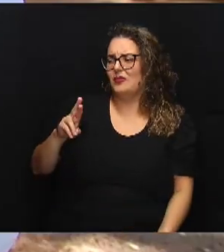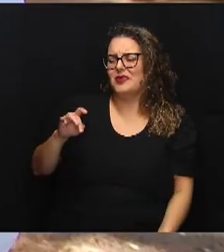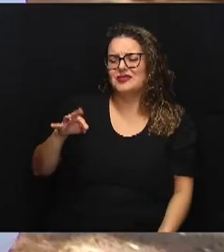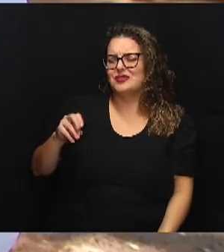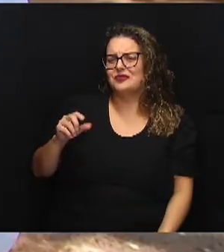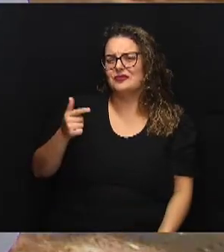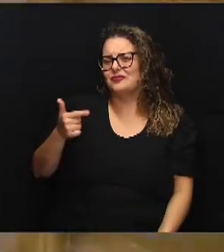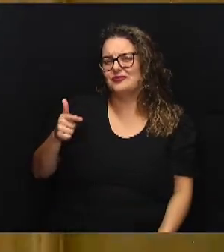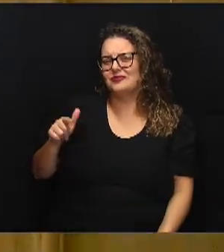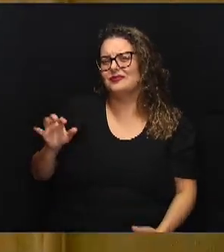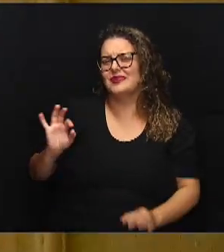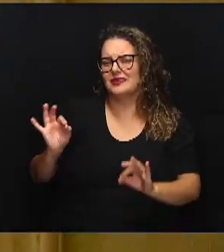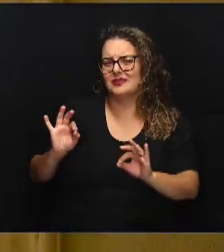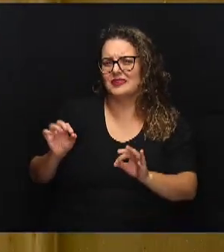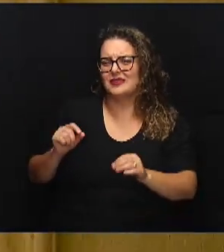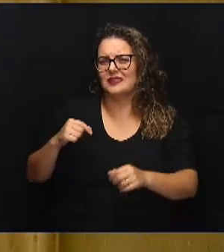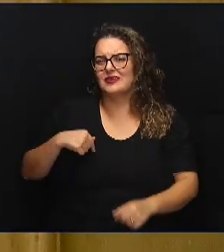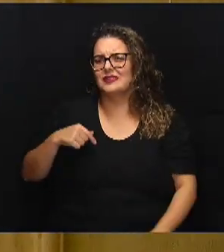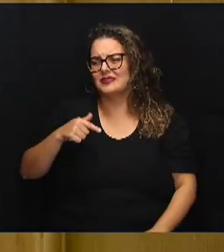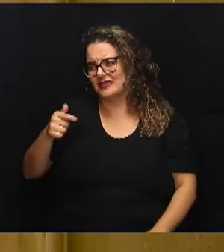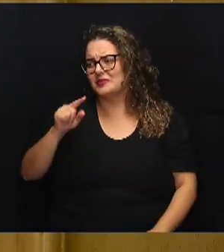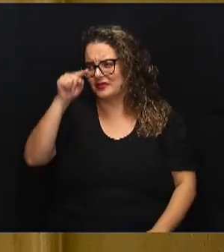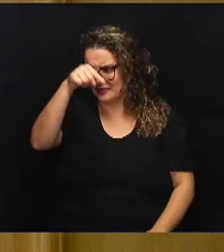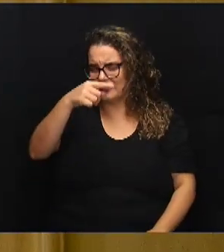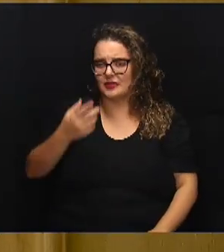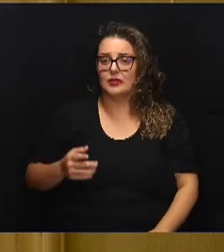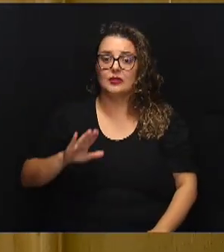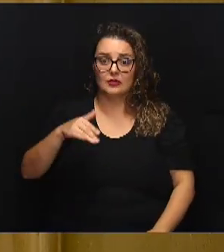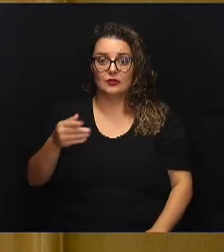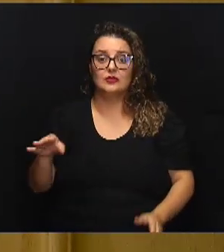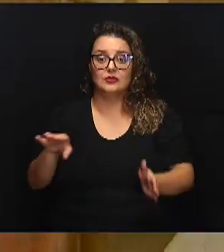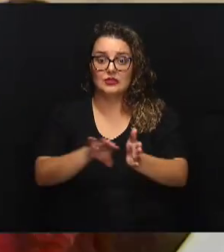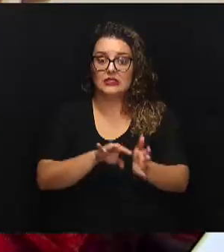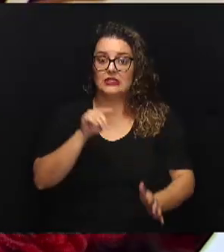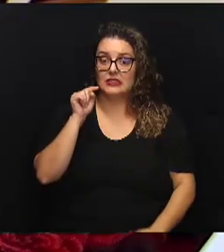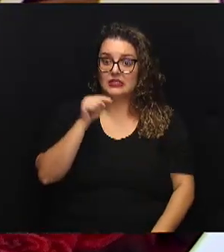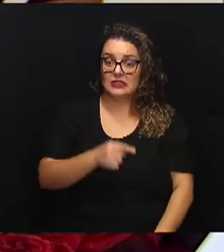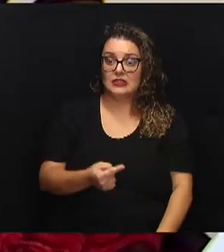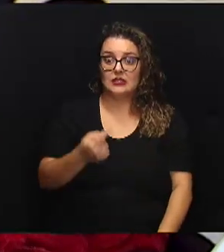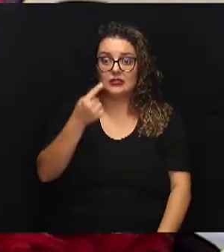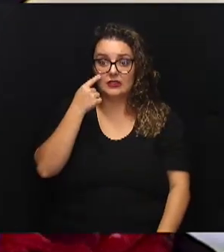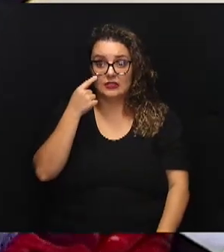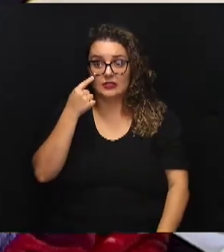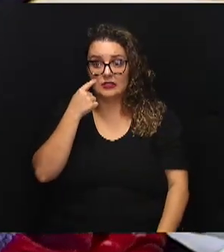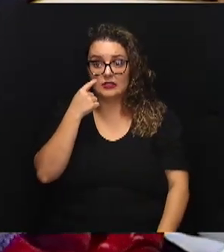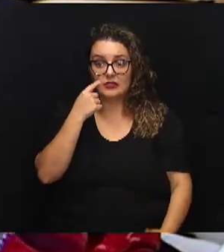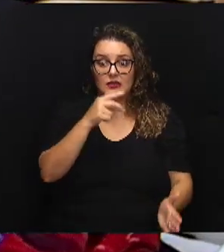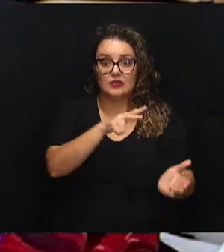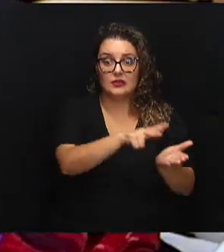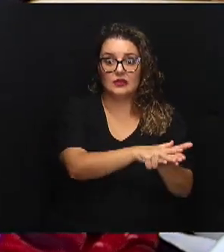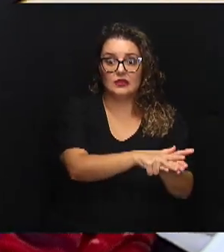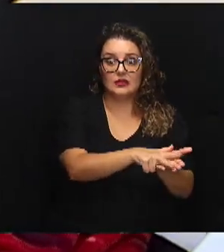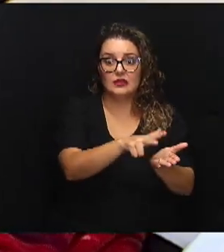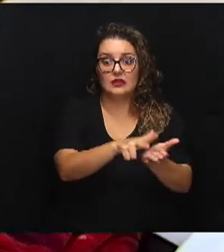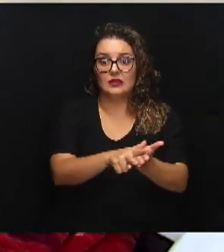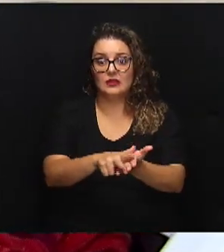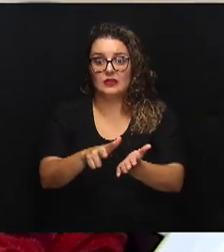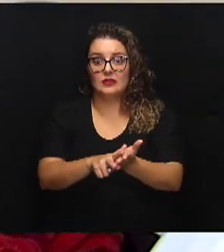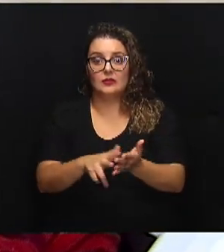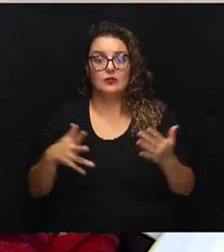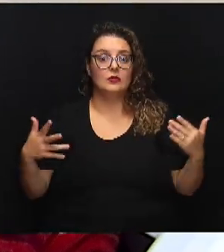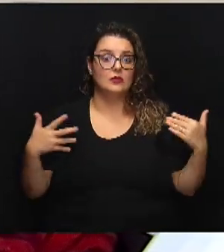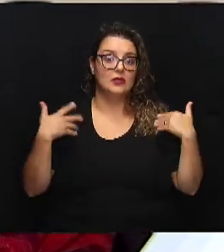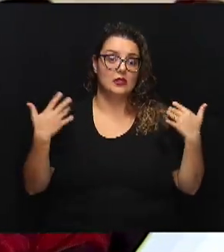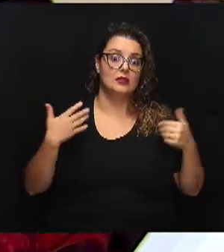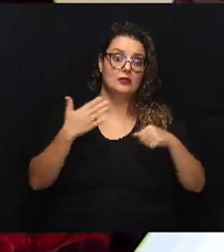passada aí. E fui. Quando eu cheguei lá, que eu vi os pacientes, comecei a alegria, o